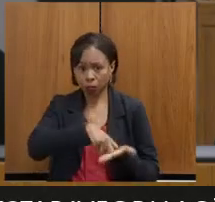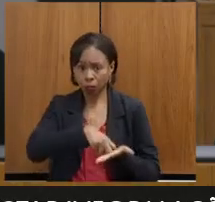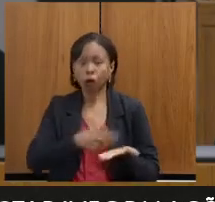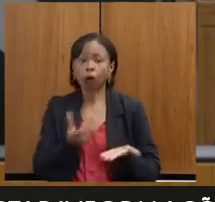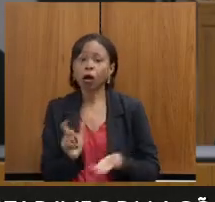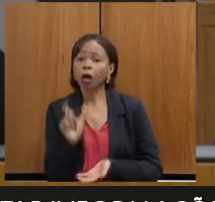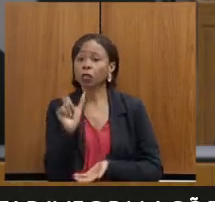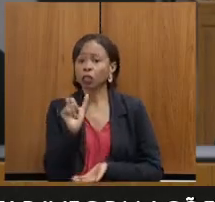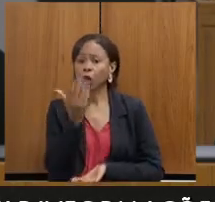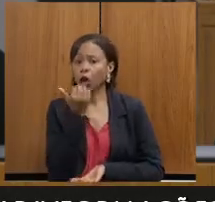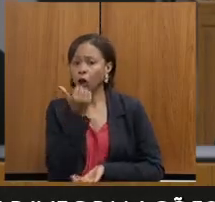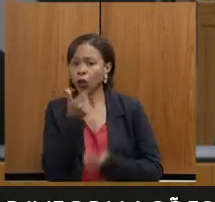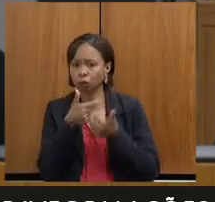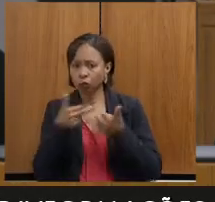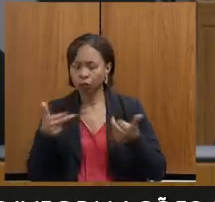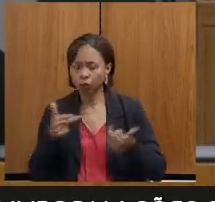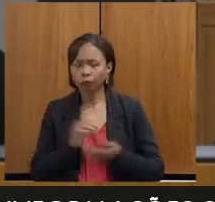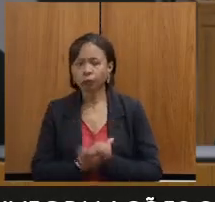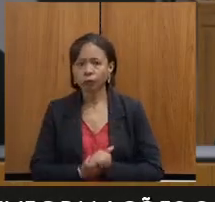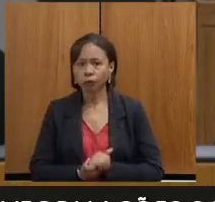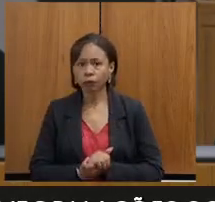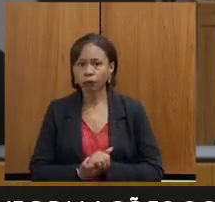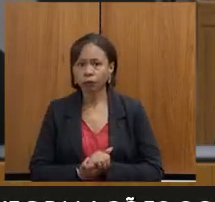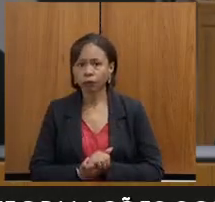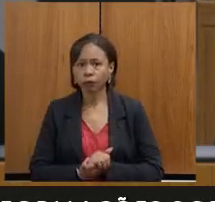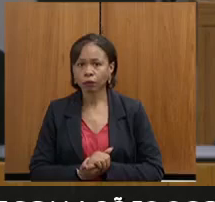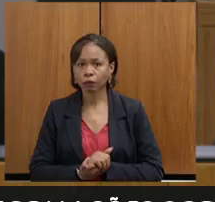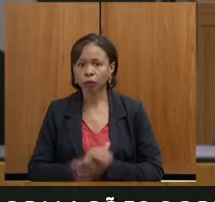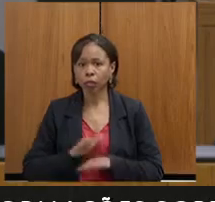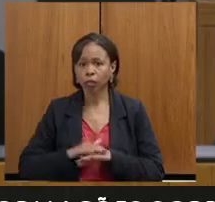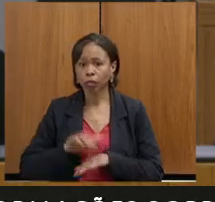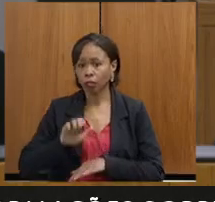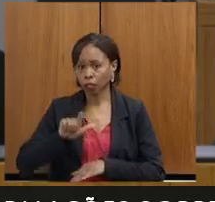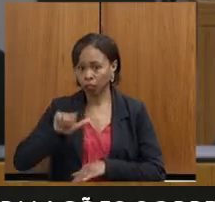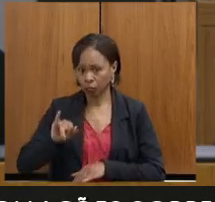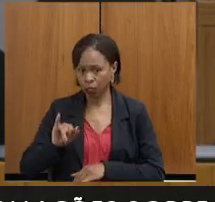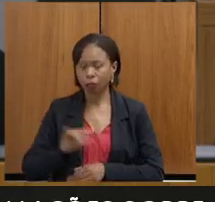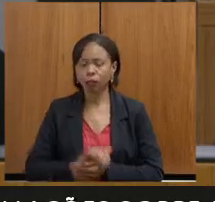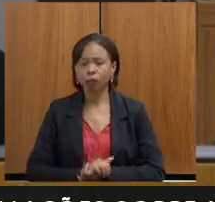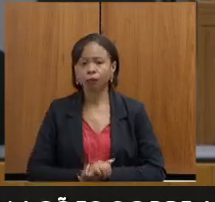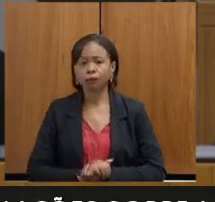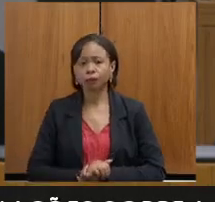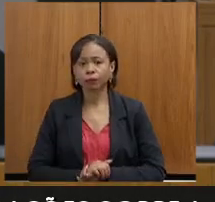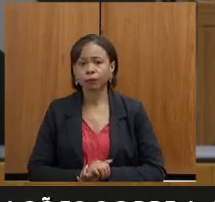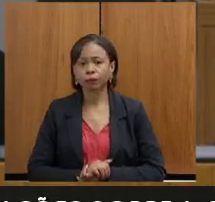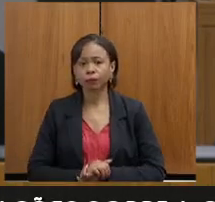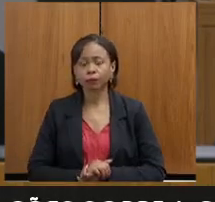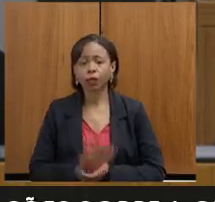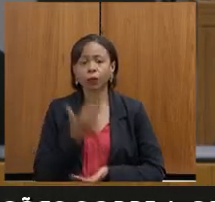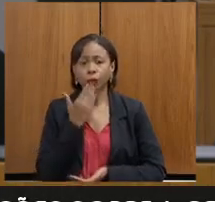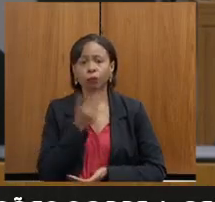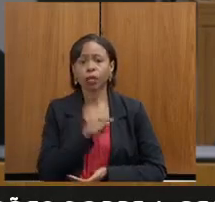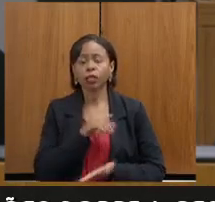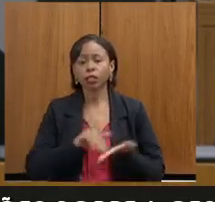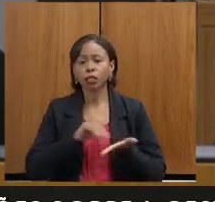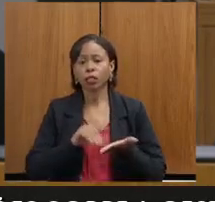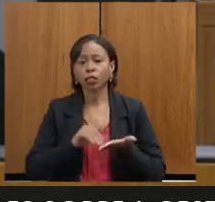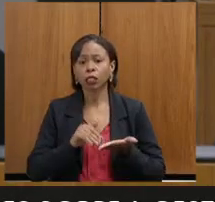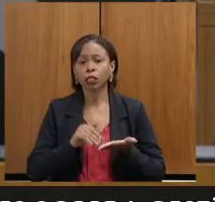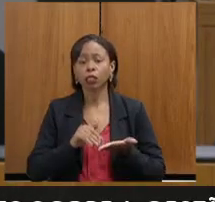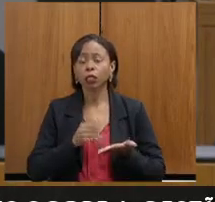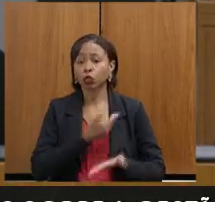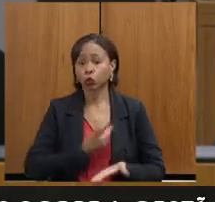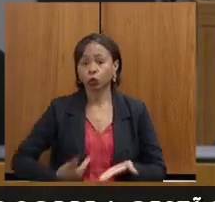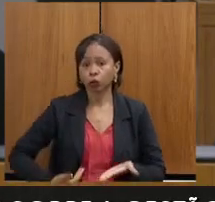auxílio-alimentação e é de autoria do deputado alegria seja encaminhado à secretaria de estado de governo